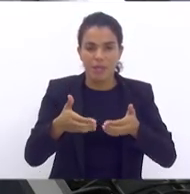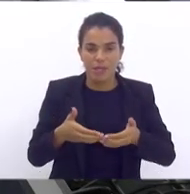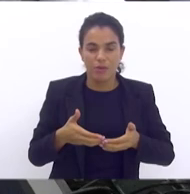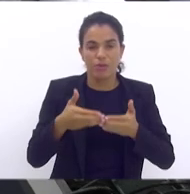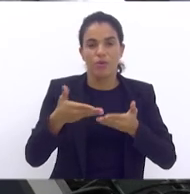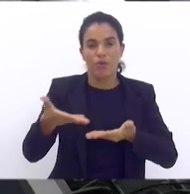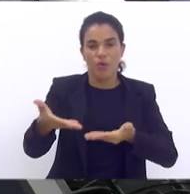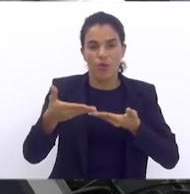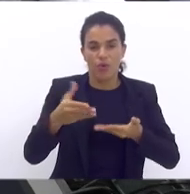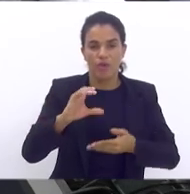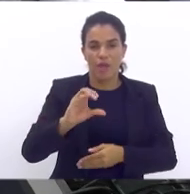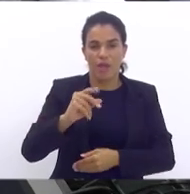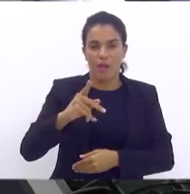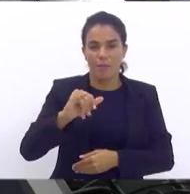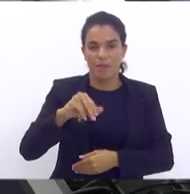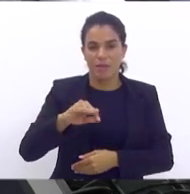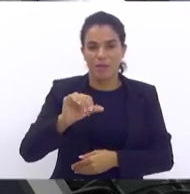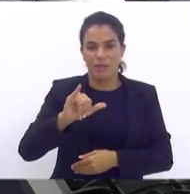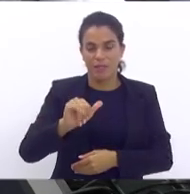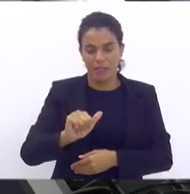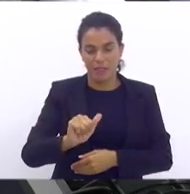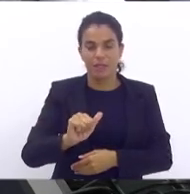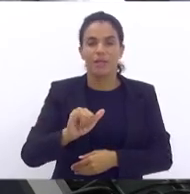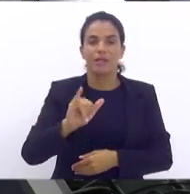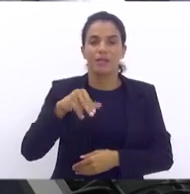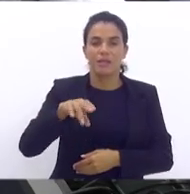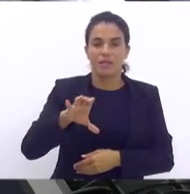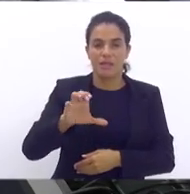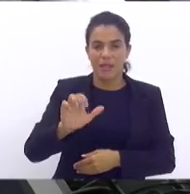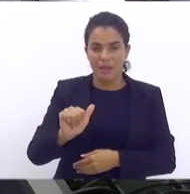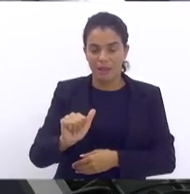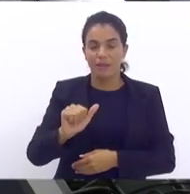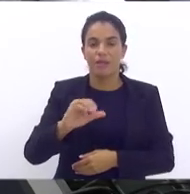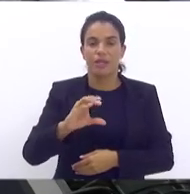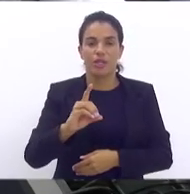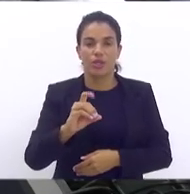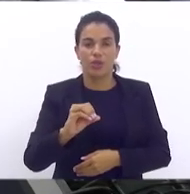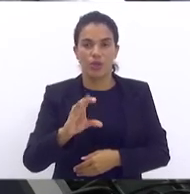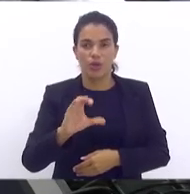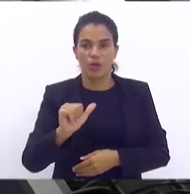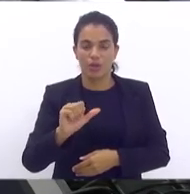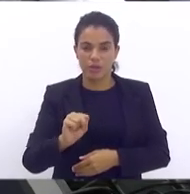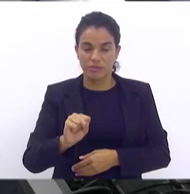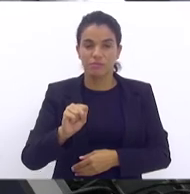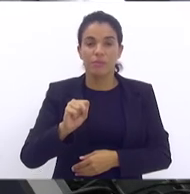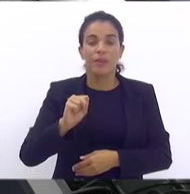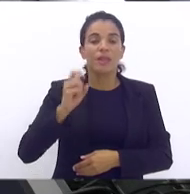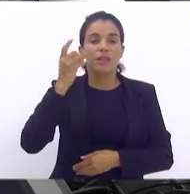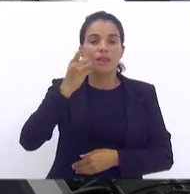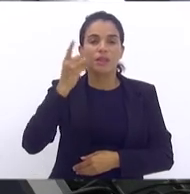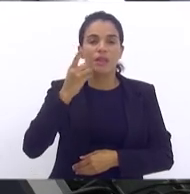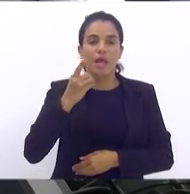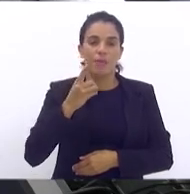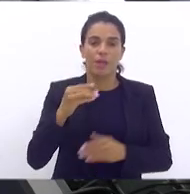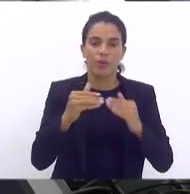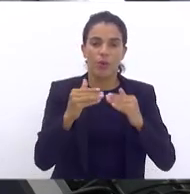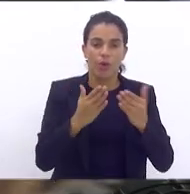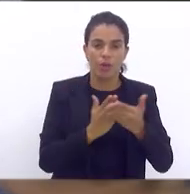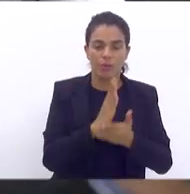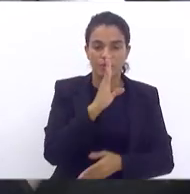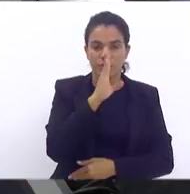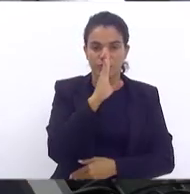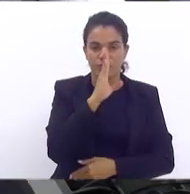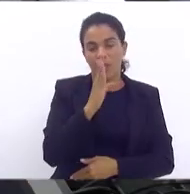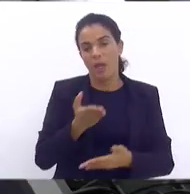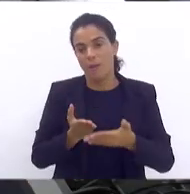convidar a Capitania dos Portos, INEA e DOCAS. Os deputados que aprovam permanecem como estão, aprovados. E o NEPOM